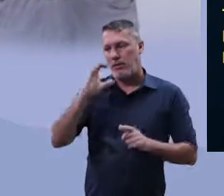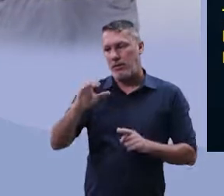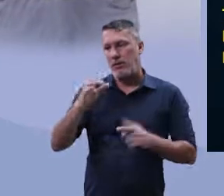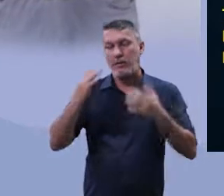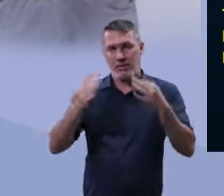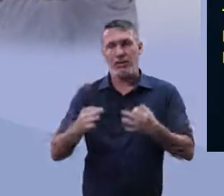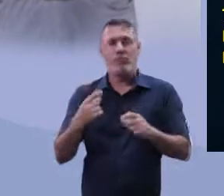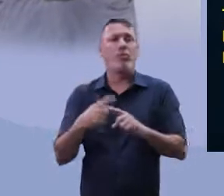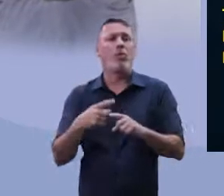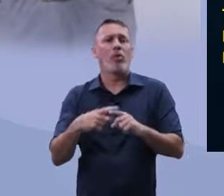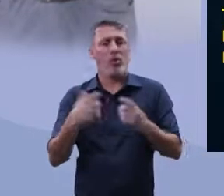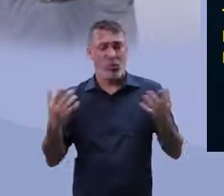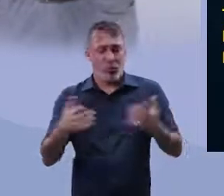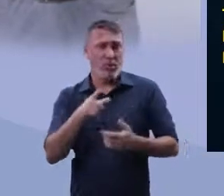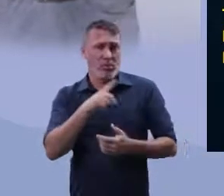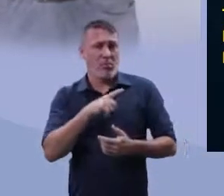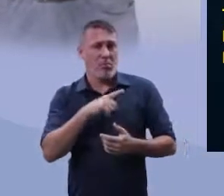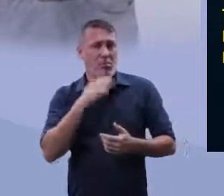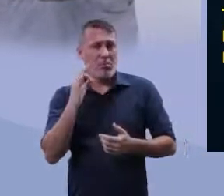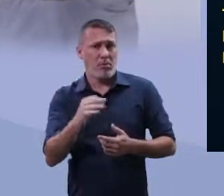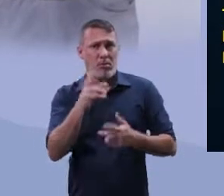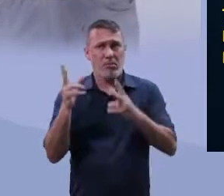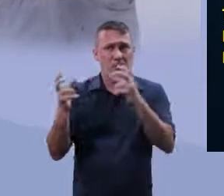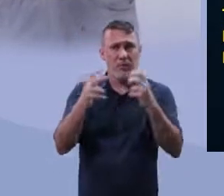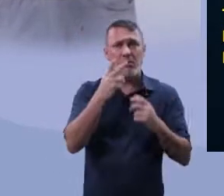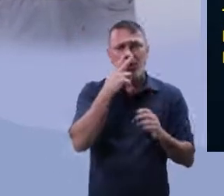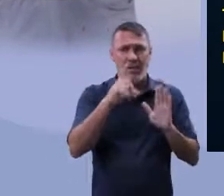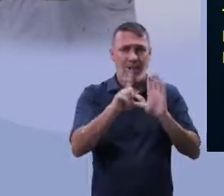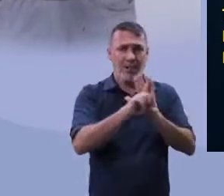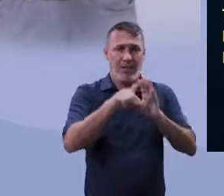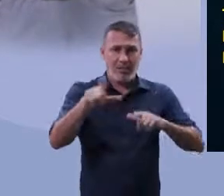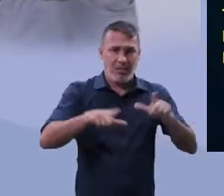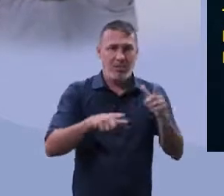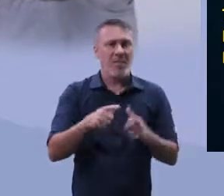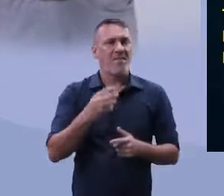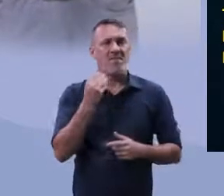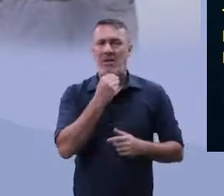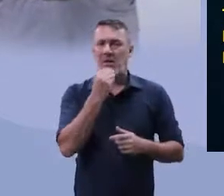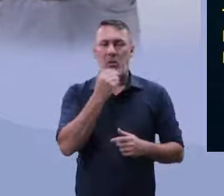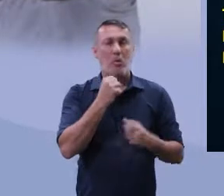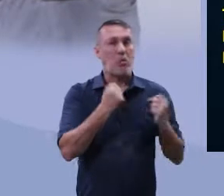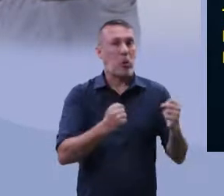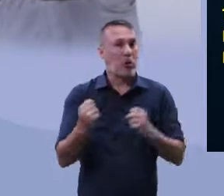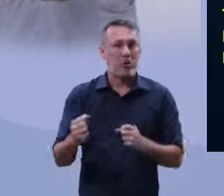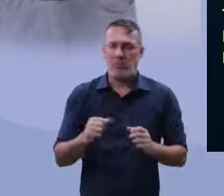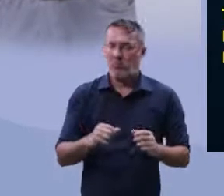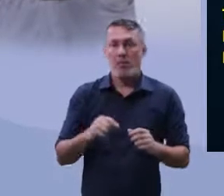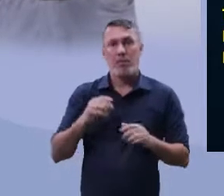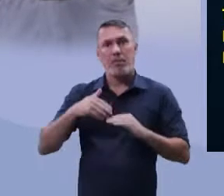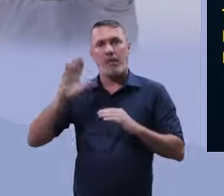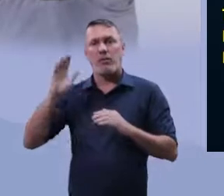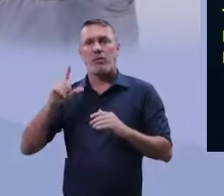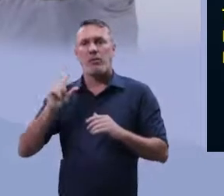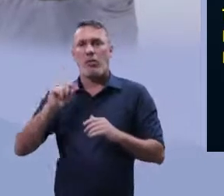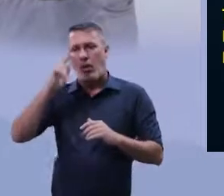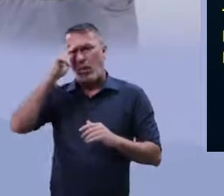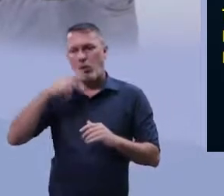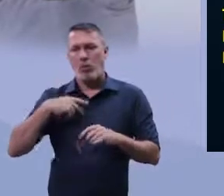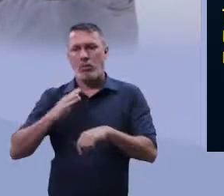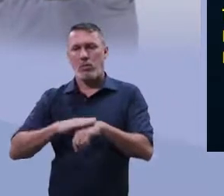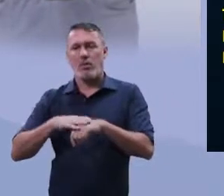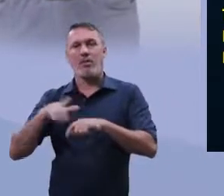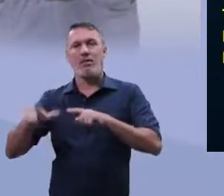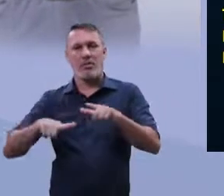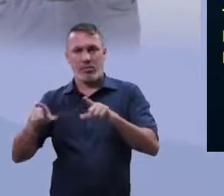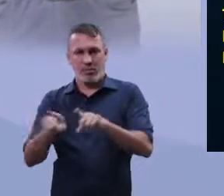seja, nós hoje temos um enfraquecimento, né, das leis trabalhistas e uma